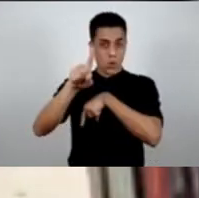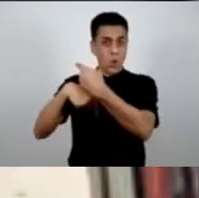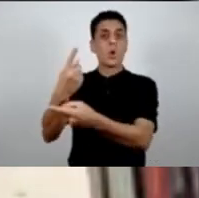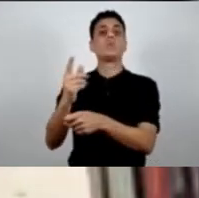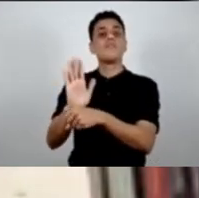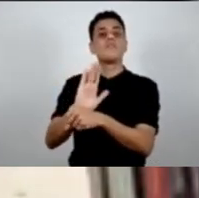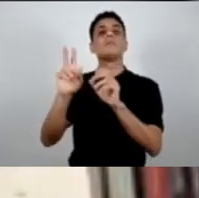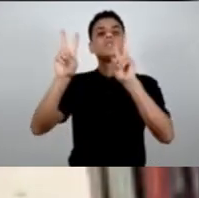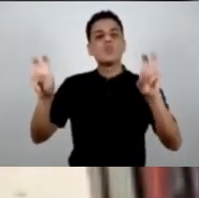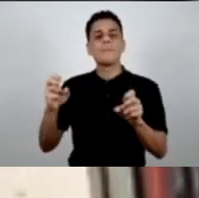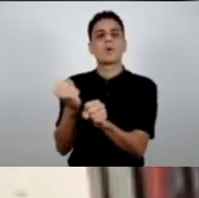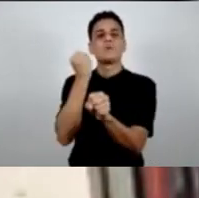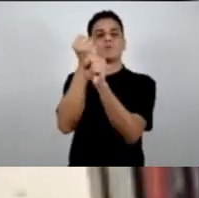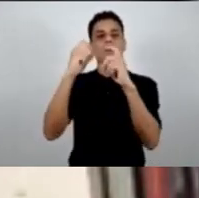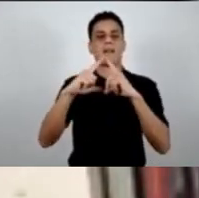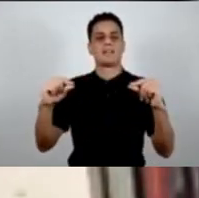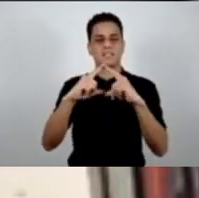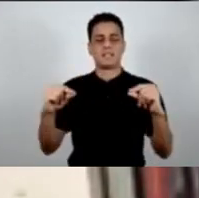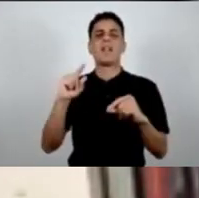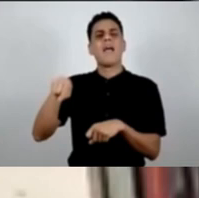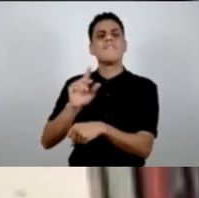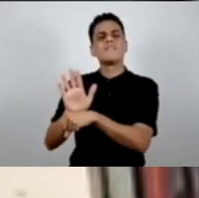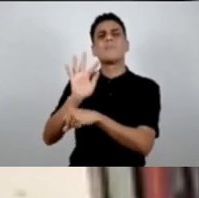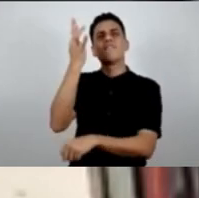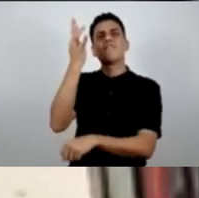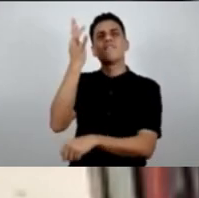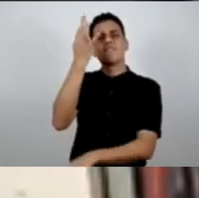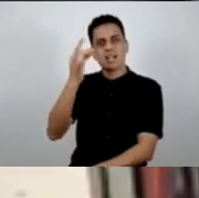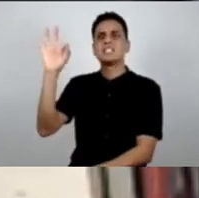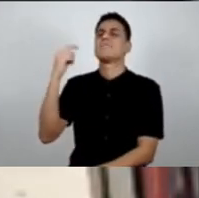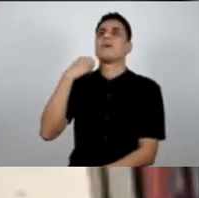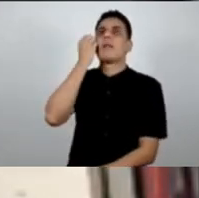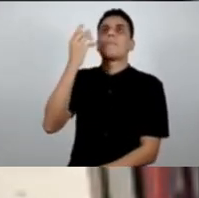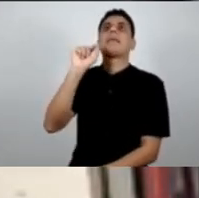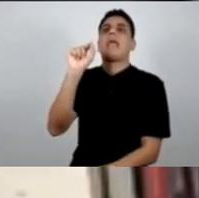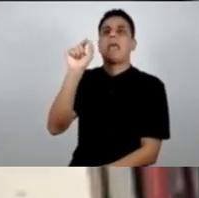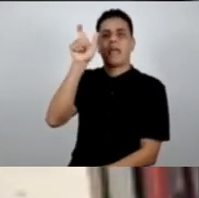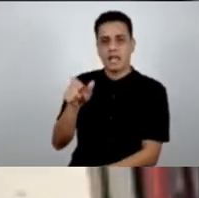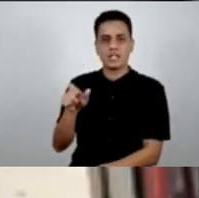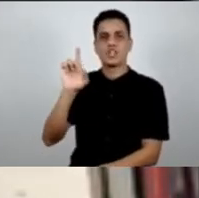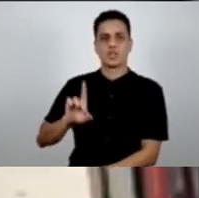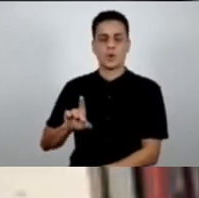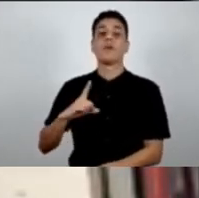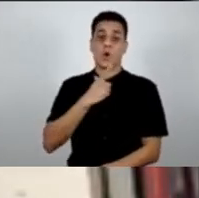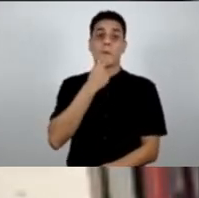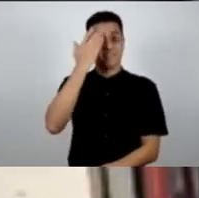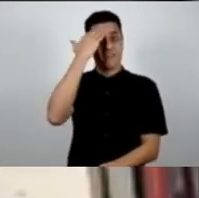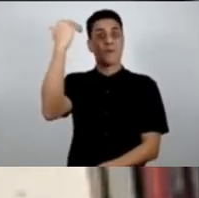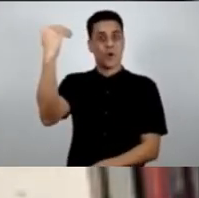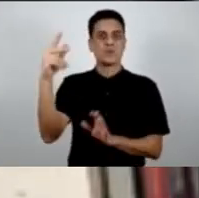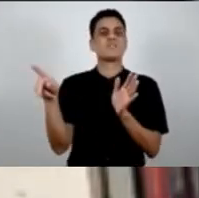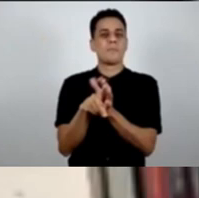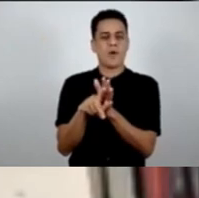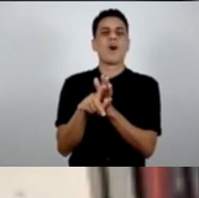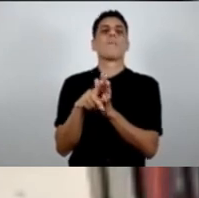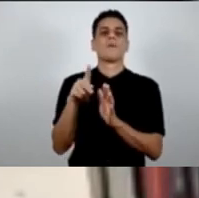filme francês, não sei quem é o diretor, mas você vê o Jean-Paul Belmondo, famoso ator francês, que passeia pelas construções